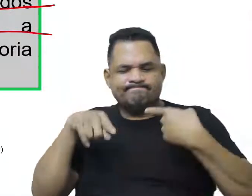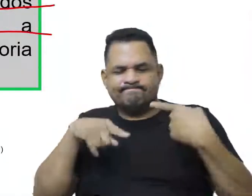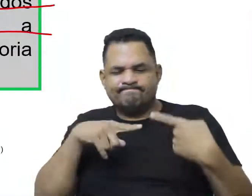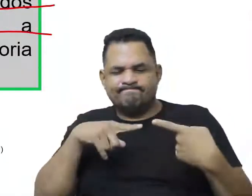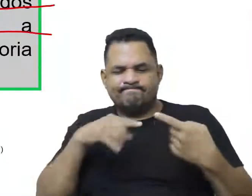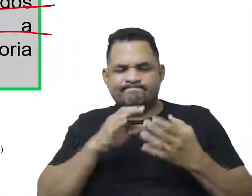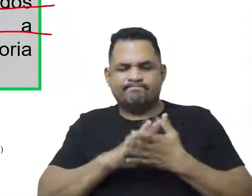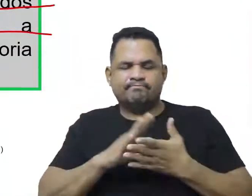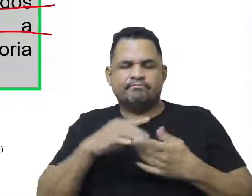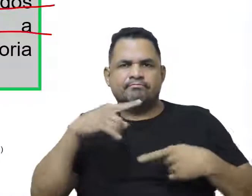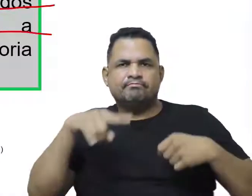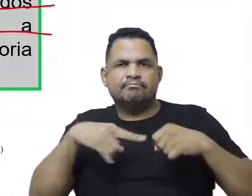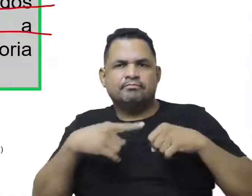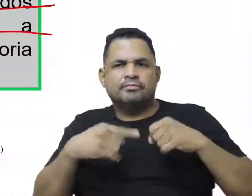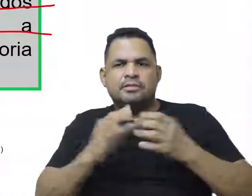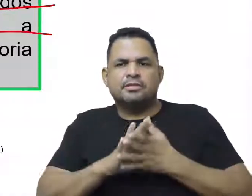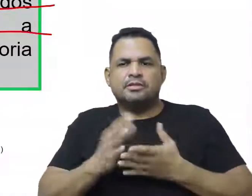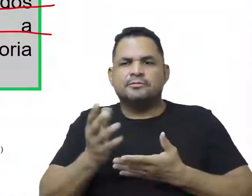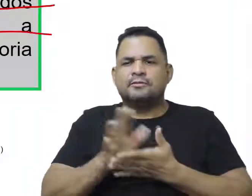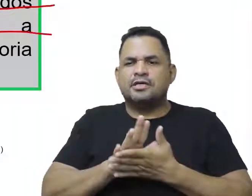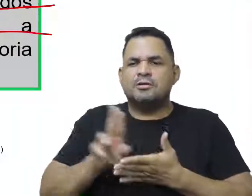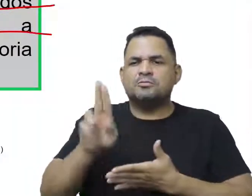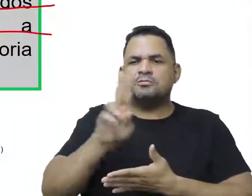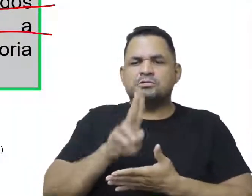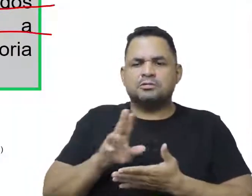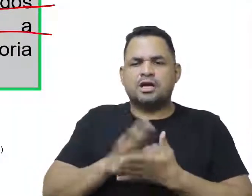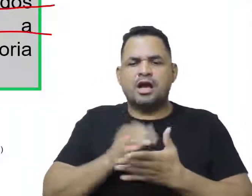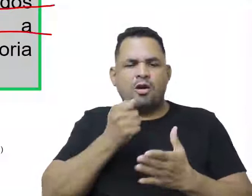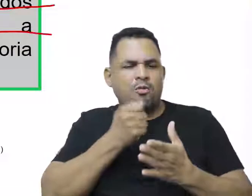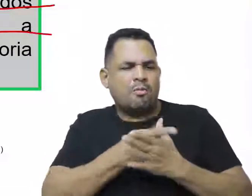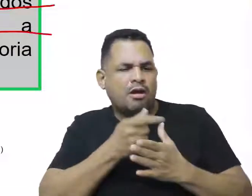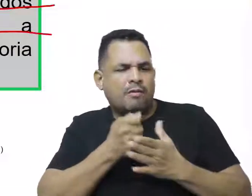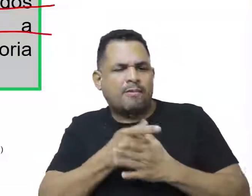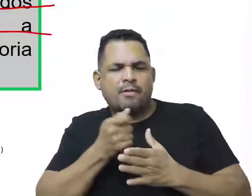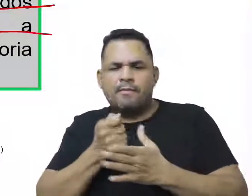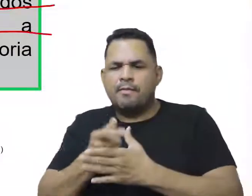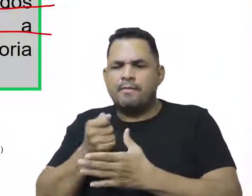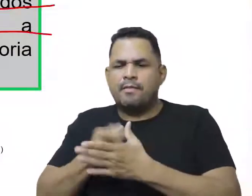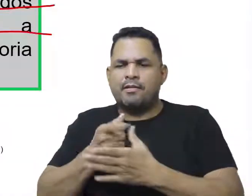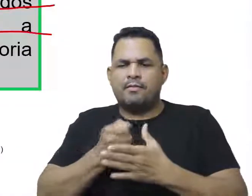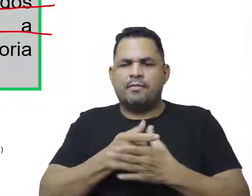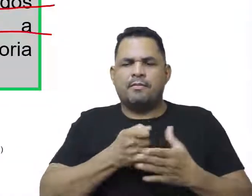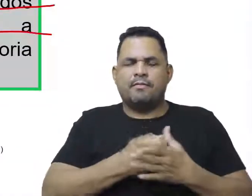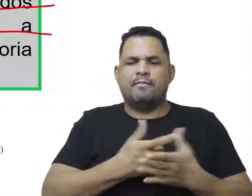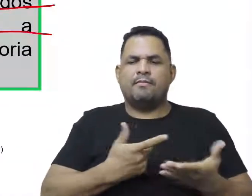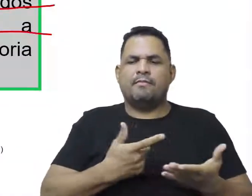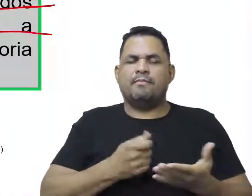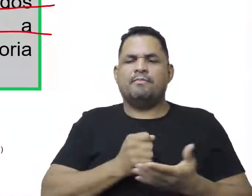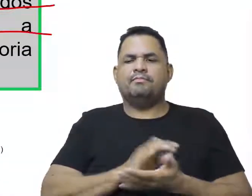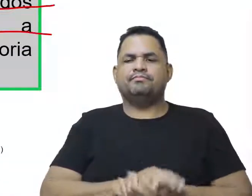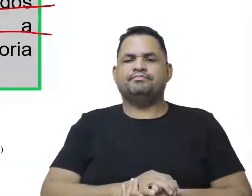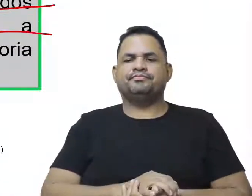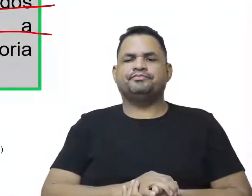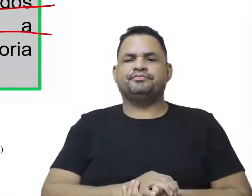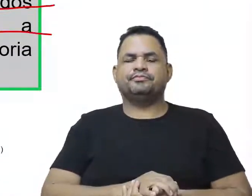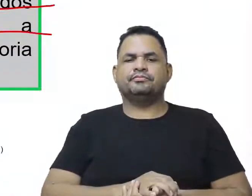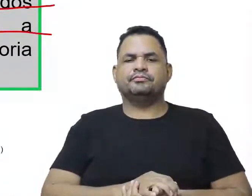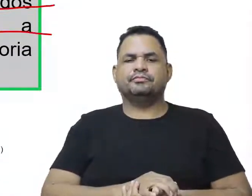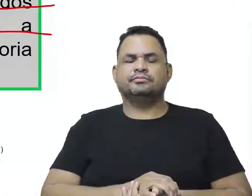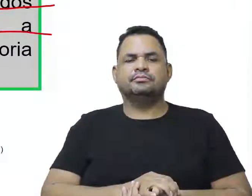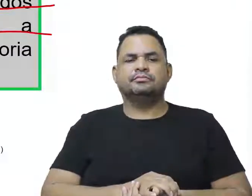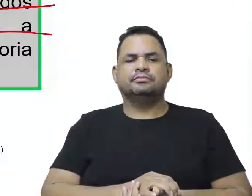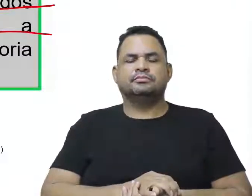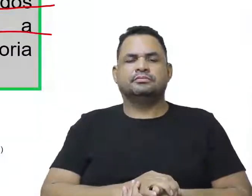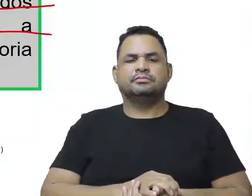objetivo loucos e consumir né o mercado só tiver assim né como um mero consumidor tira